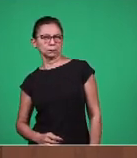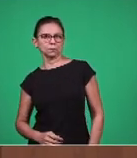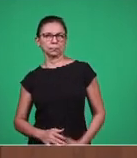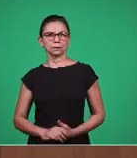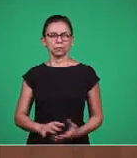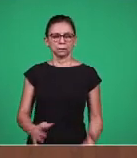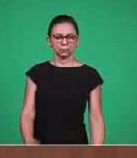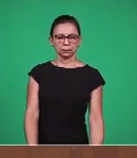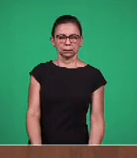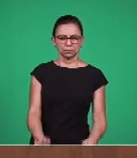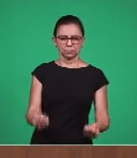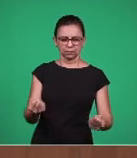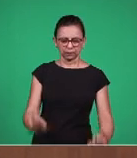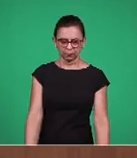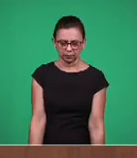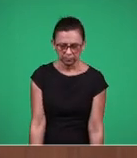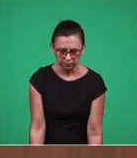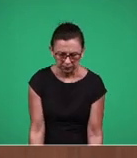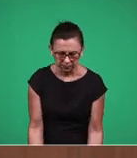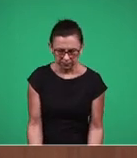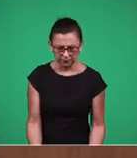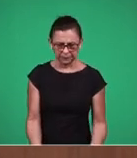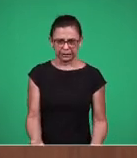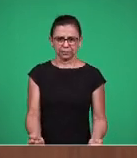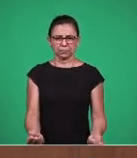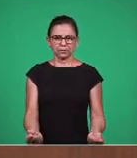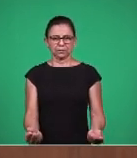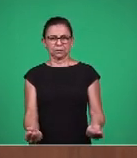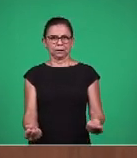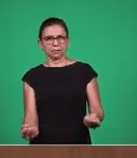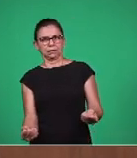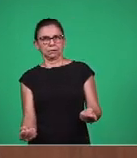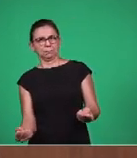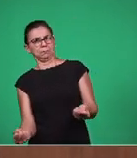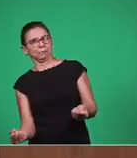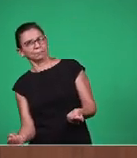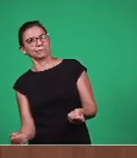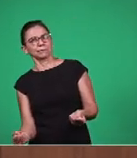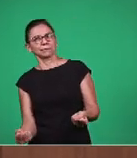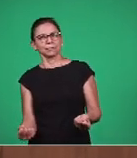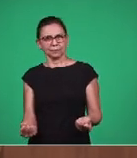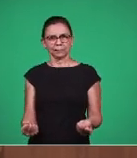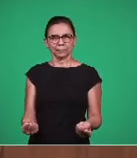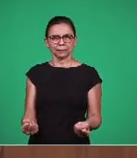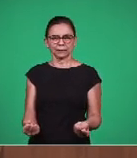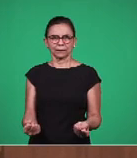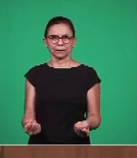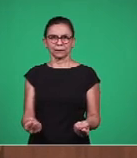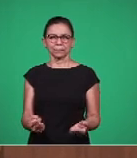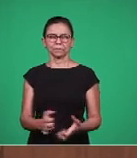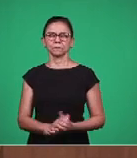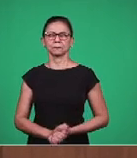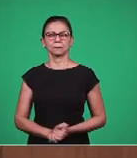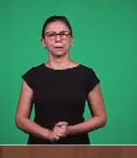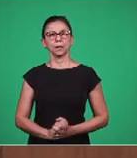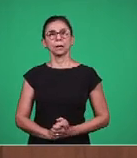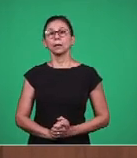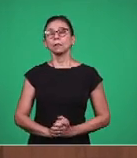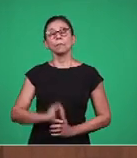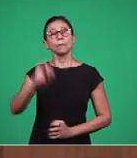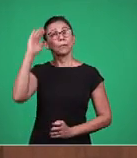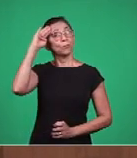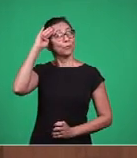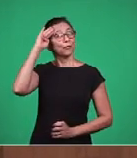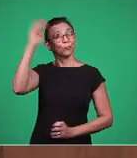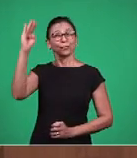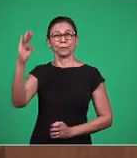não vai conseguir levantar aquele peso. Então, é fundamental que sua coluna, seu